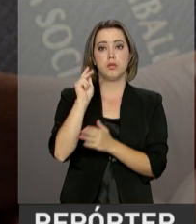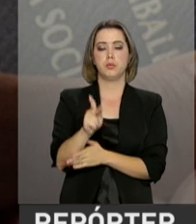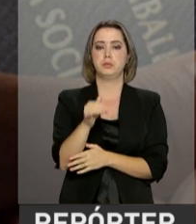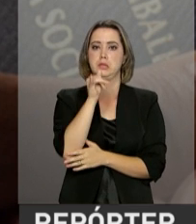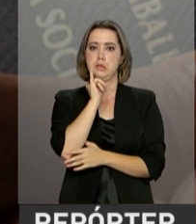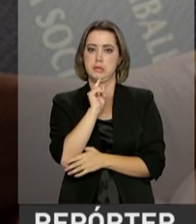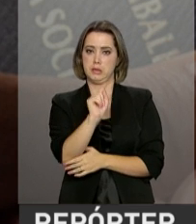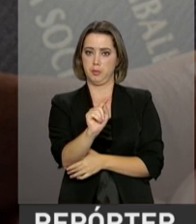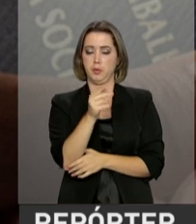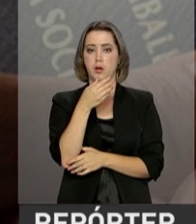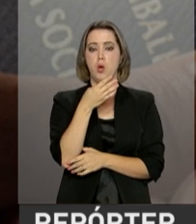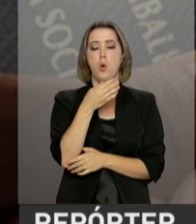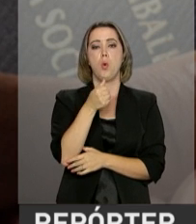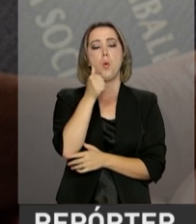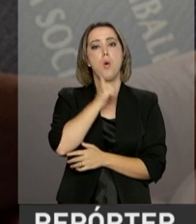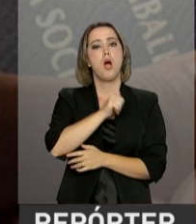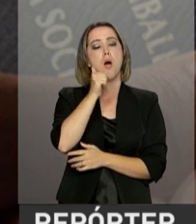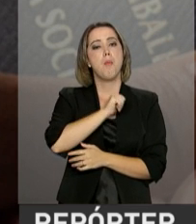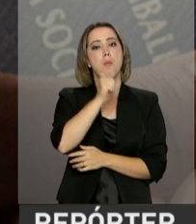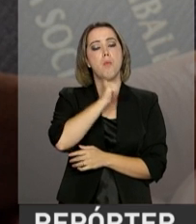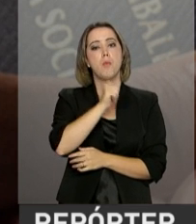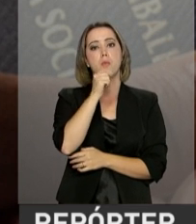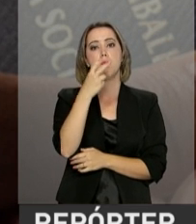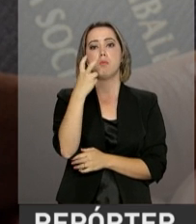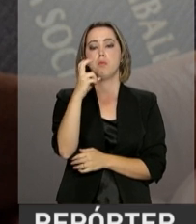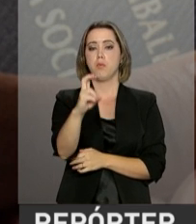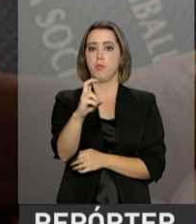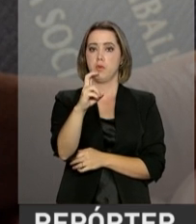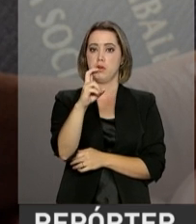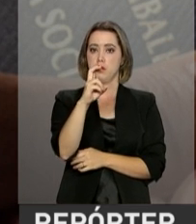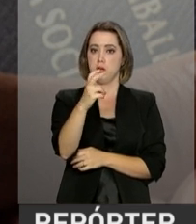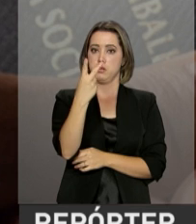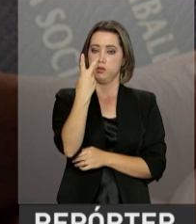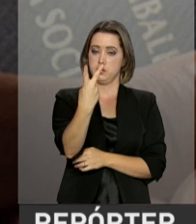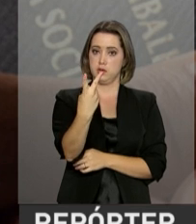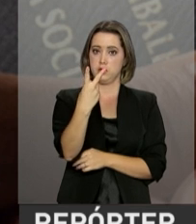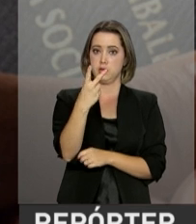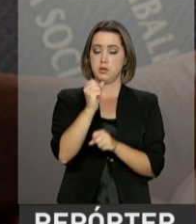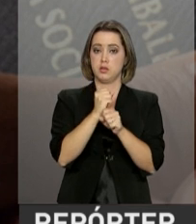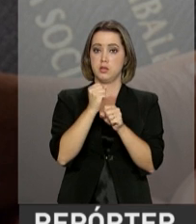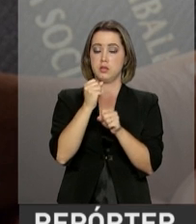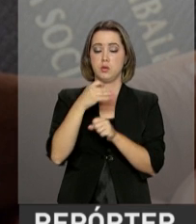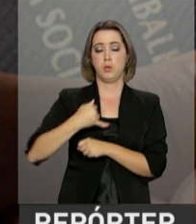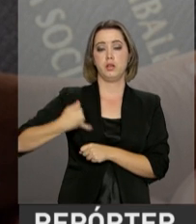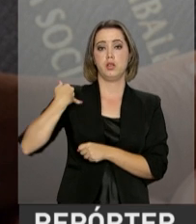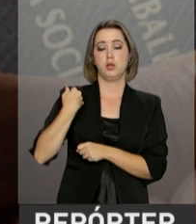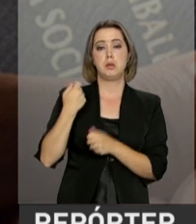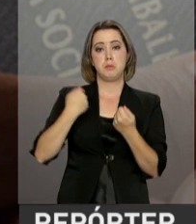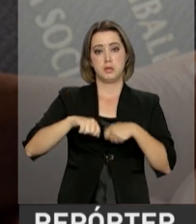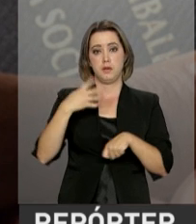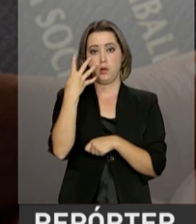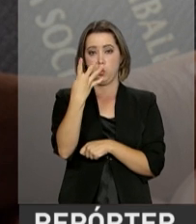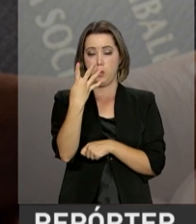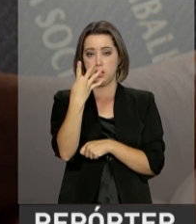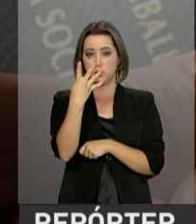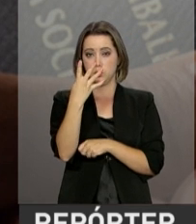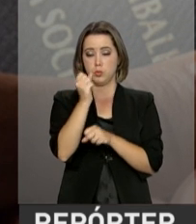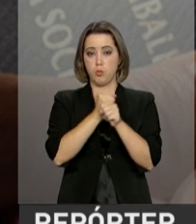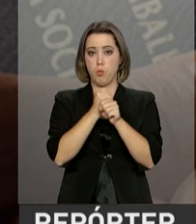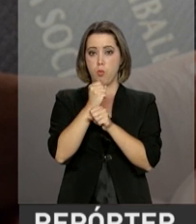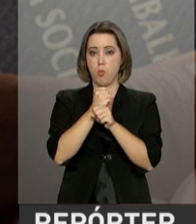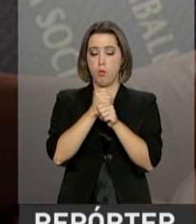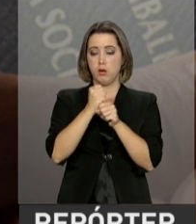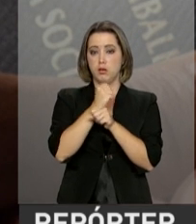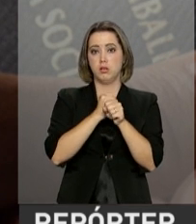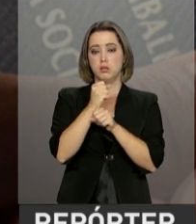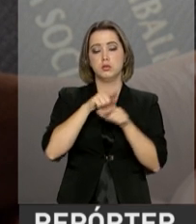exemplo, uma mulher que tem hoje 52 anos de idade e precisaria trabalhar mais 4 anos para se aposentar, com a reforma da